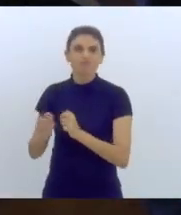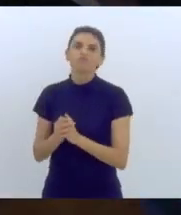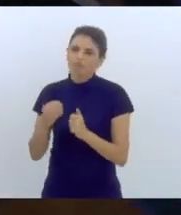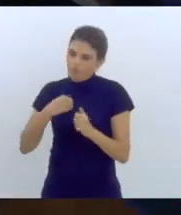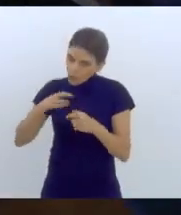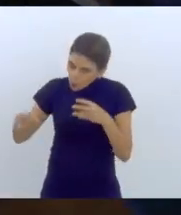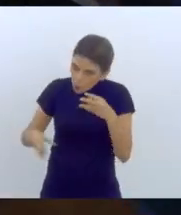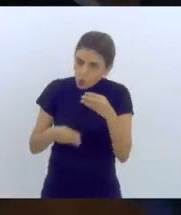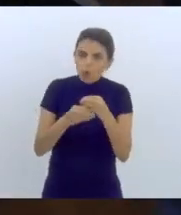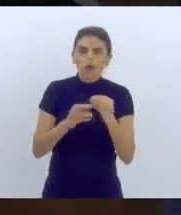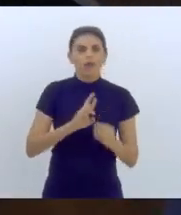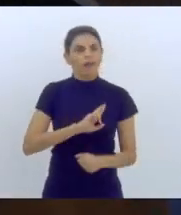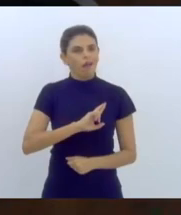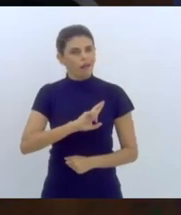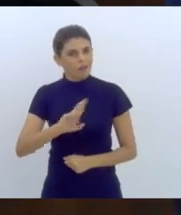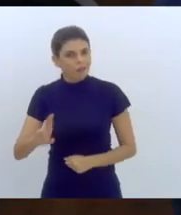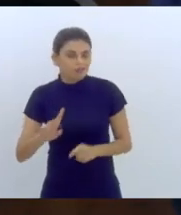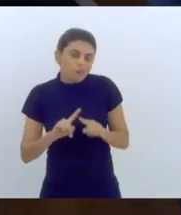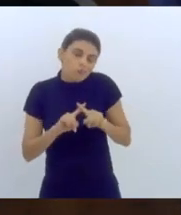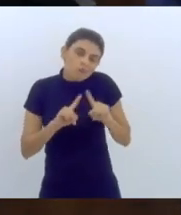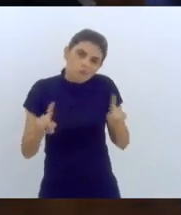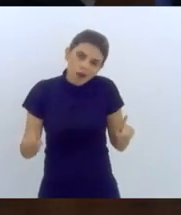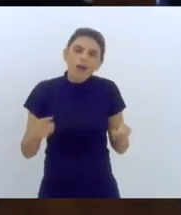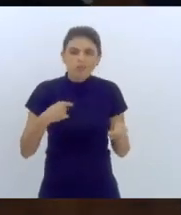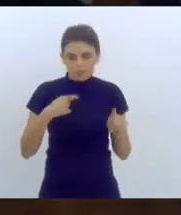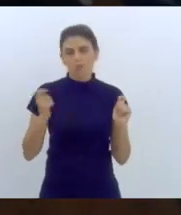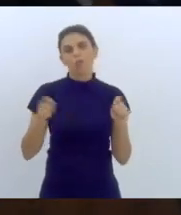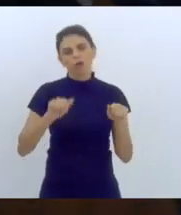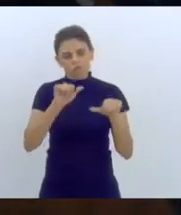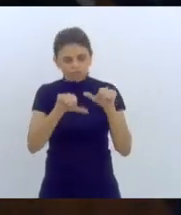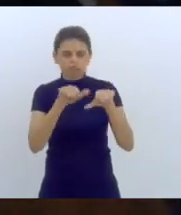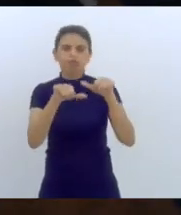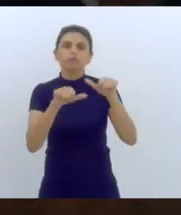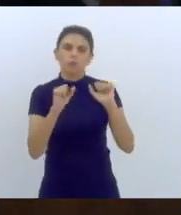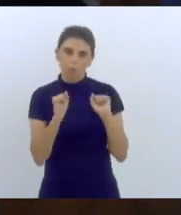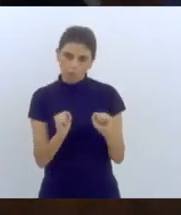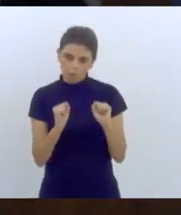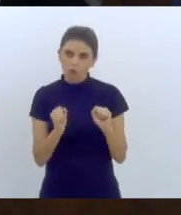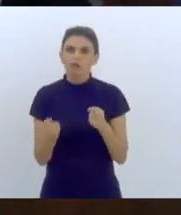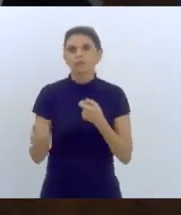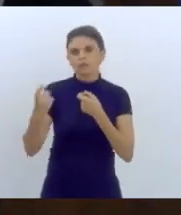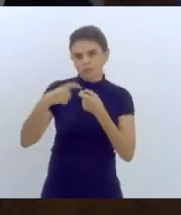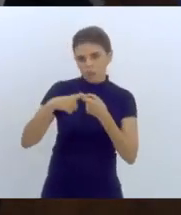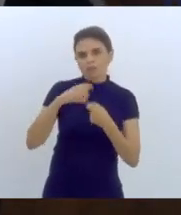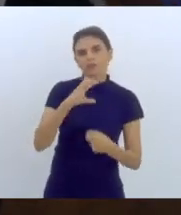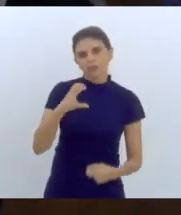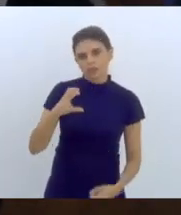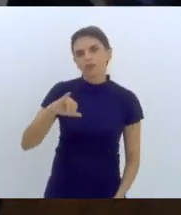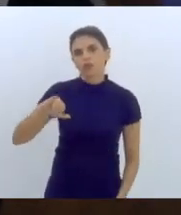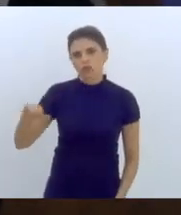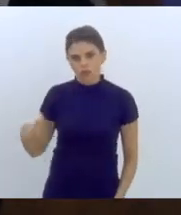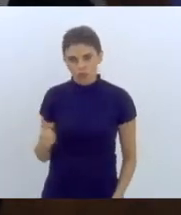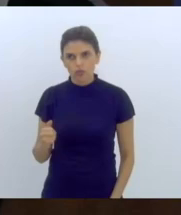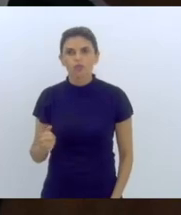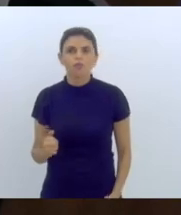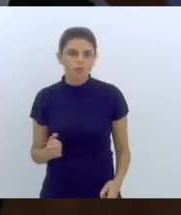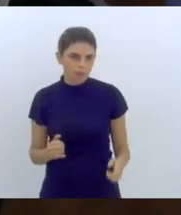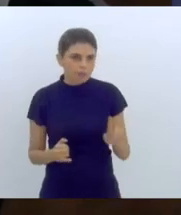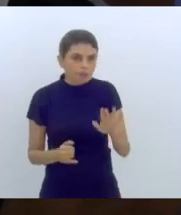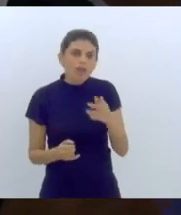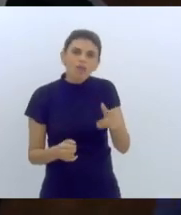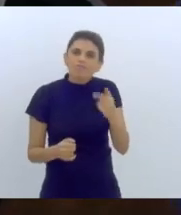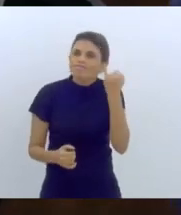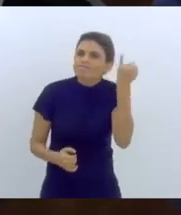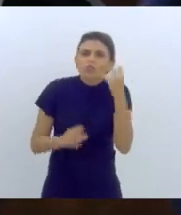incluí as religiões. Mas a gente remete, não tem problema nenhum, de volta à CCJ. Vamos salvar esse projeto. Com certeza. De tal maneira